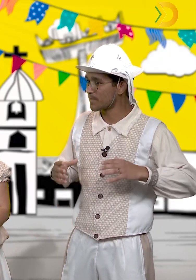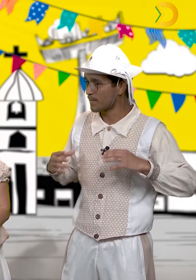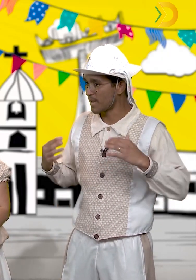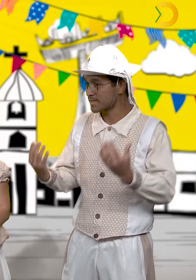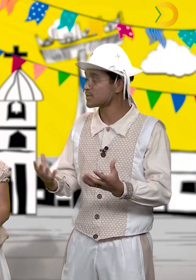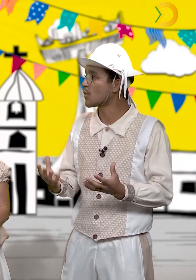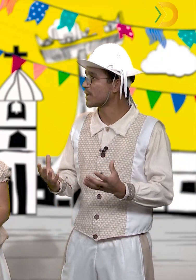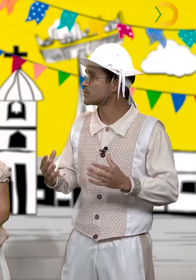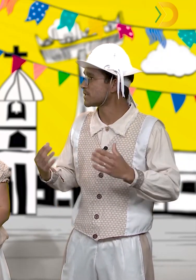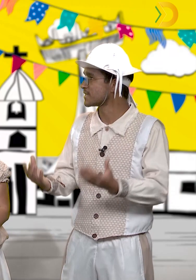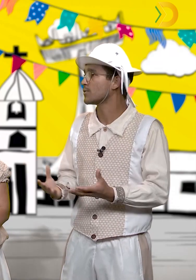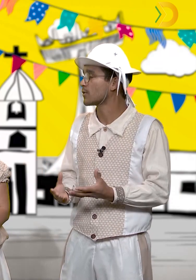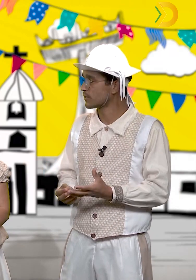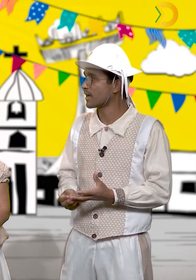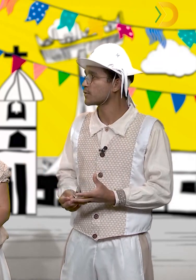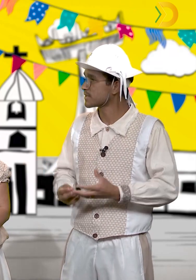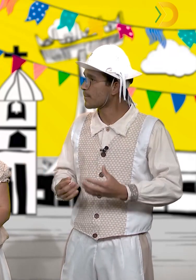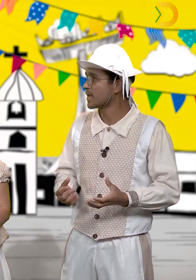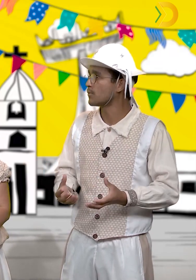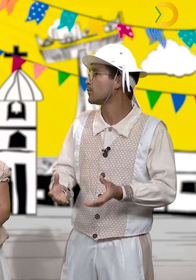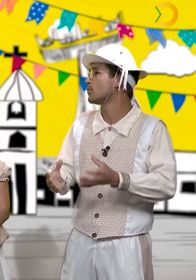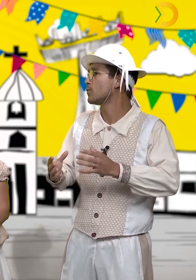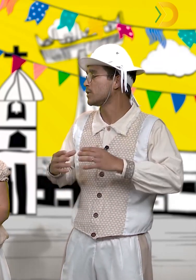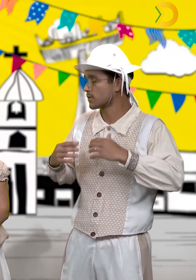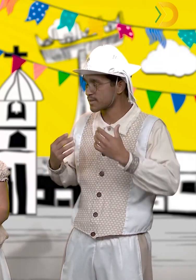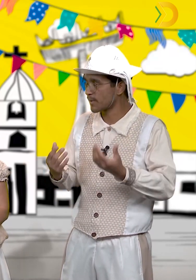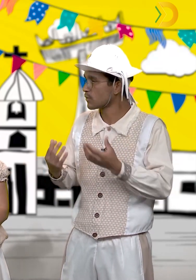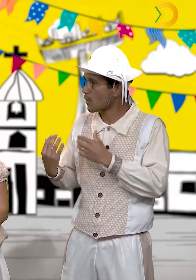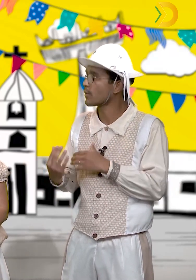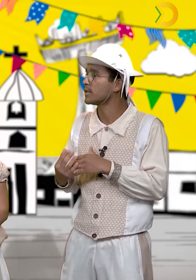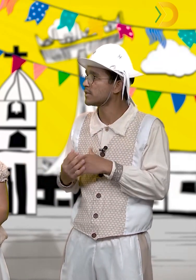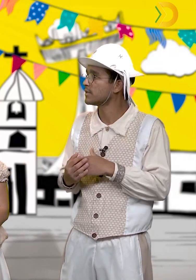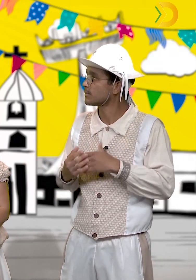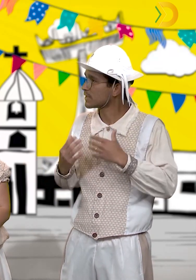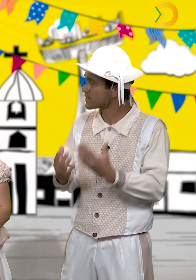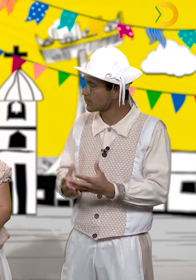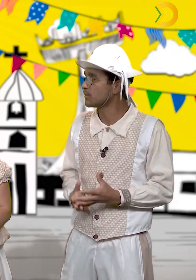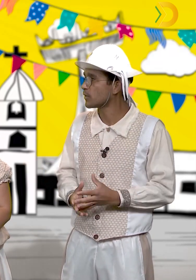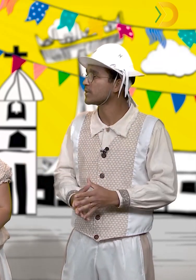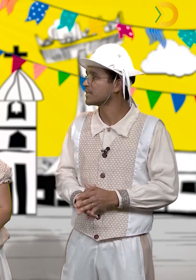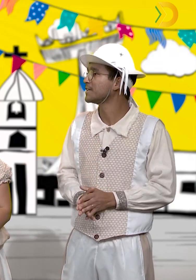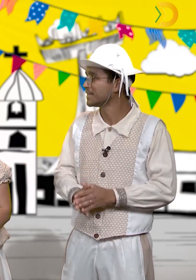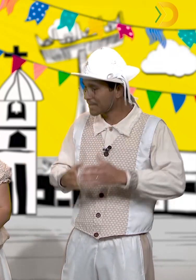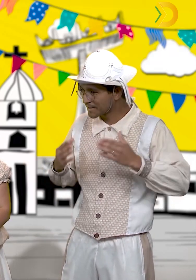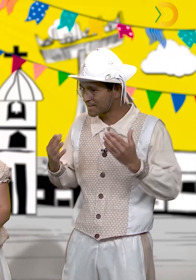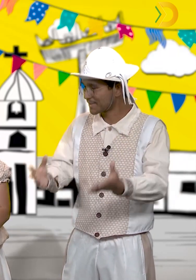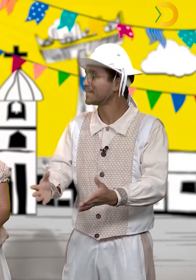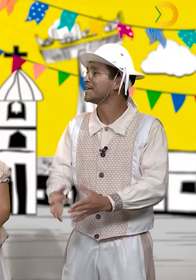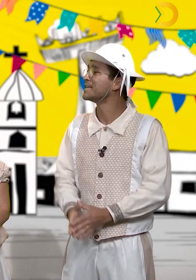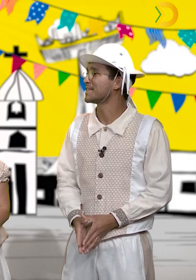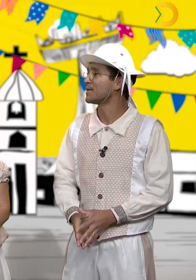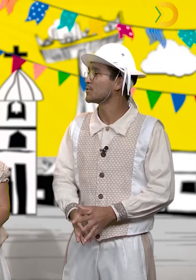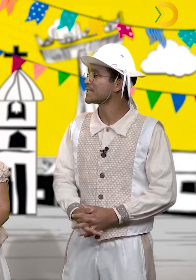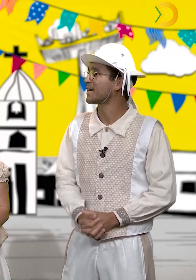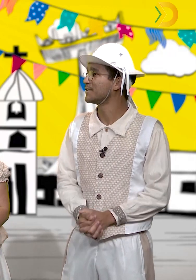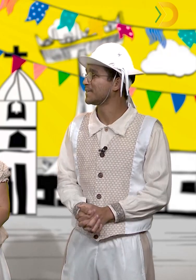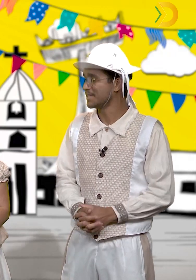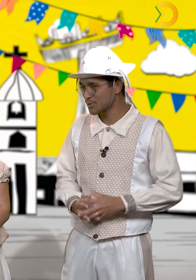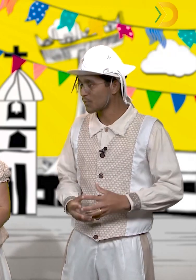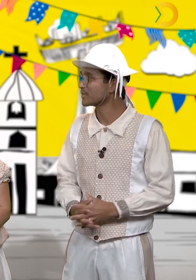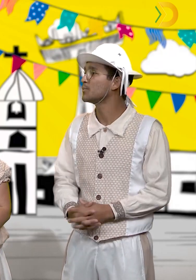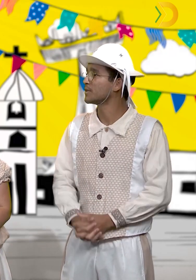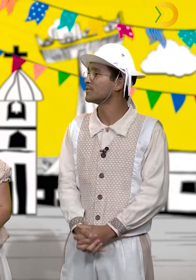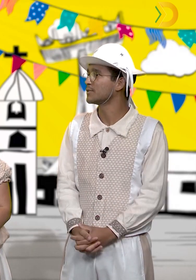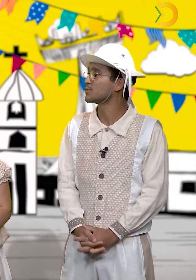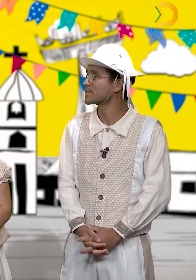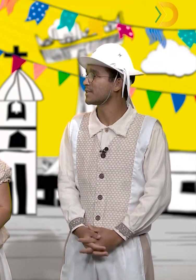Então, esses momentos de desenho coreográficos também, o entrosamento com a quadrilha também tem que ser bem importante de ser demonstrado. E